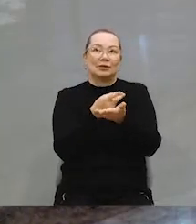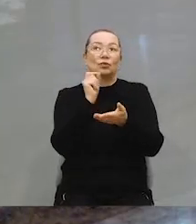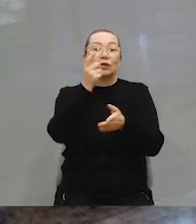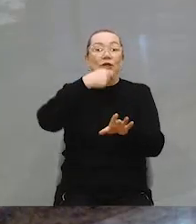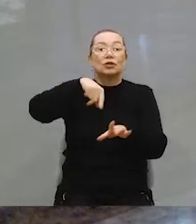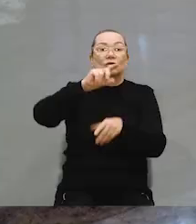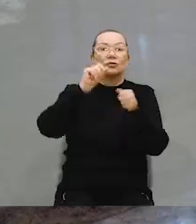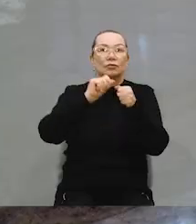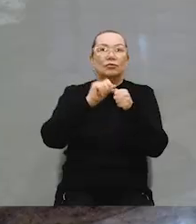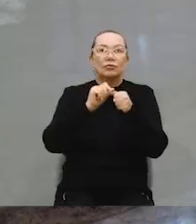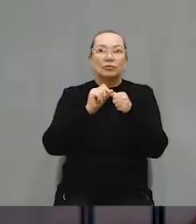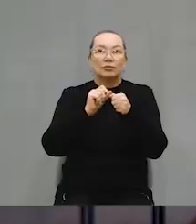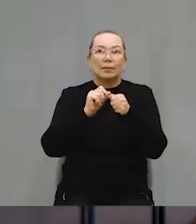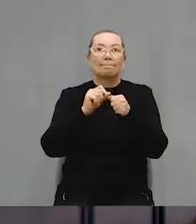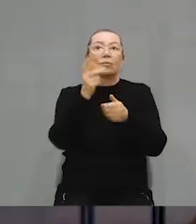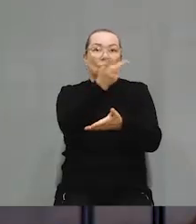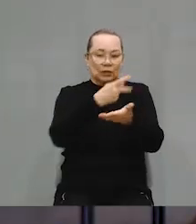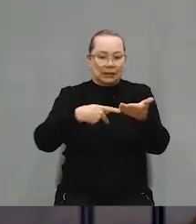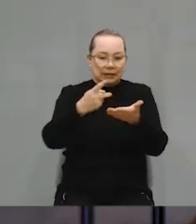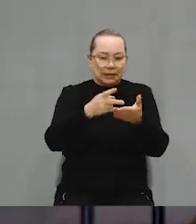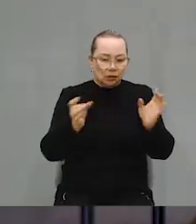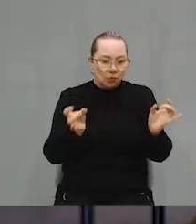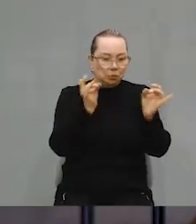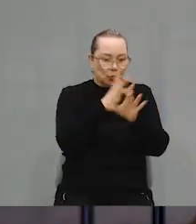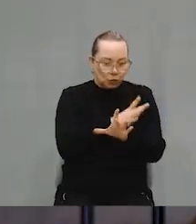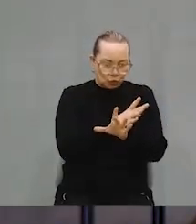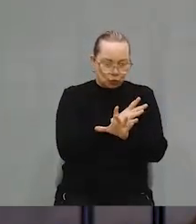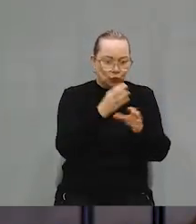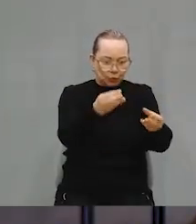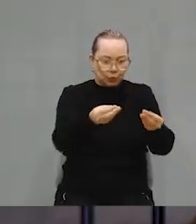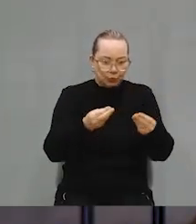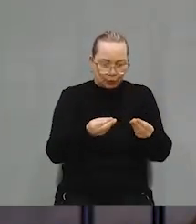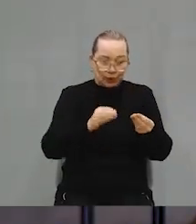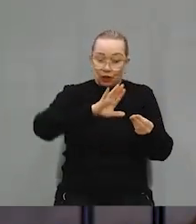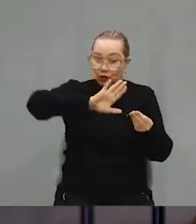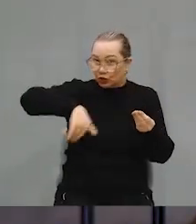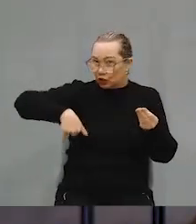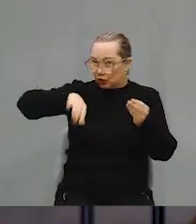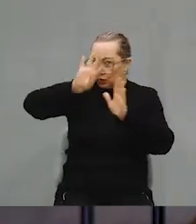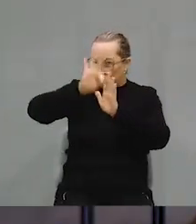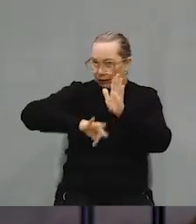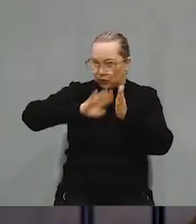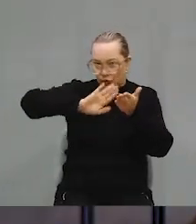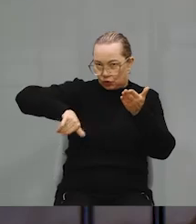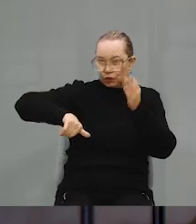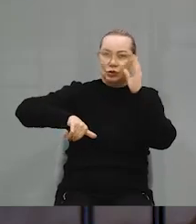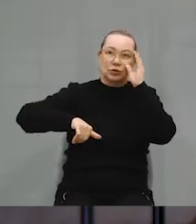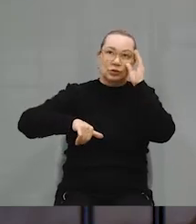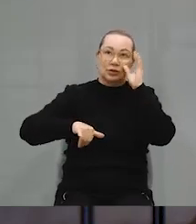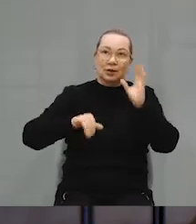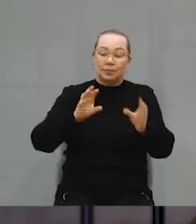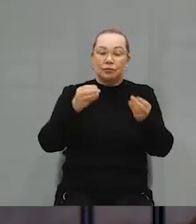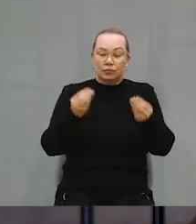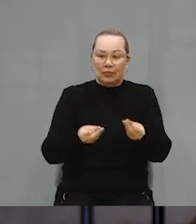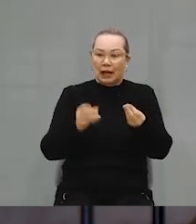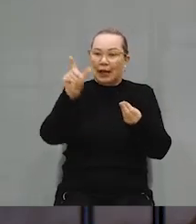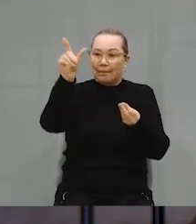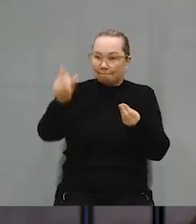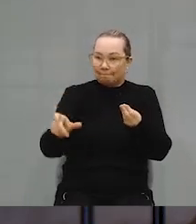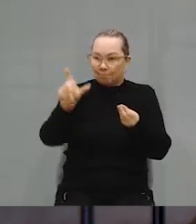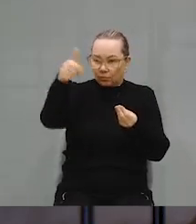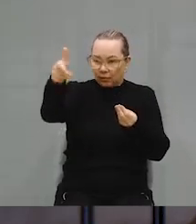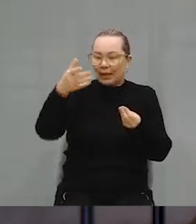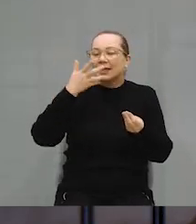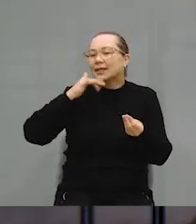vamos fazer? Vamos pegar uma ilustração pronta, uma tirinha dessas aqui, tira o texto e o leitor tem que, olhando para